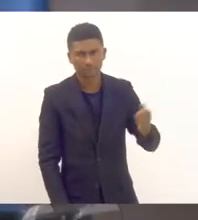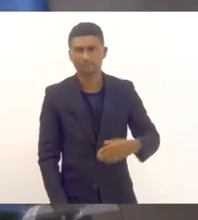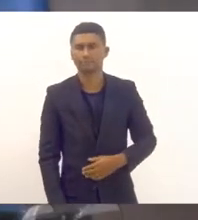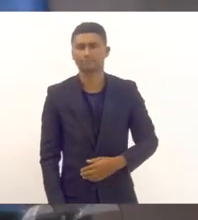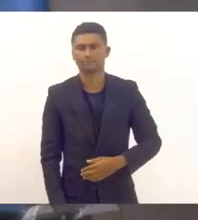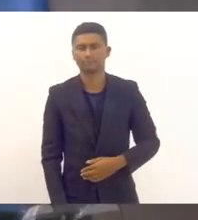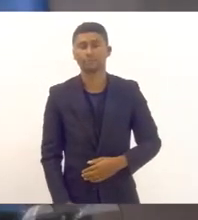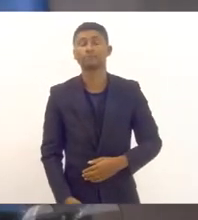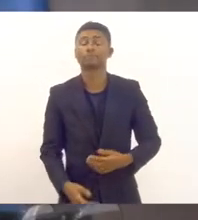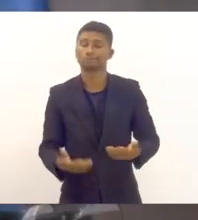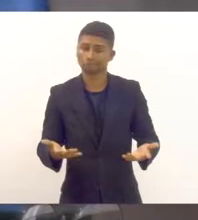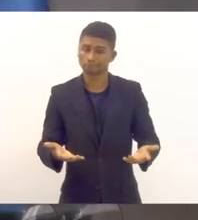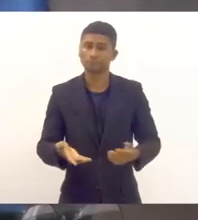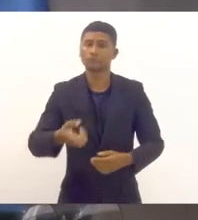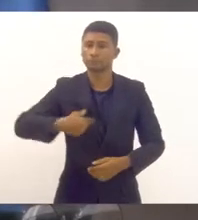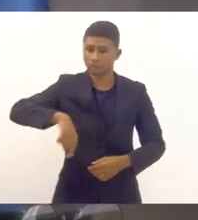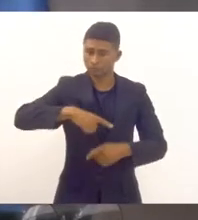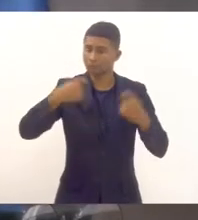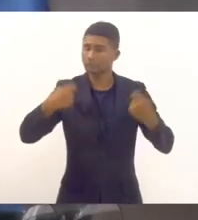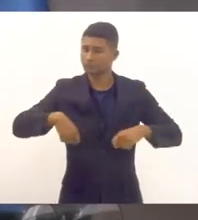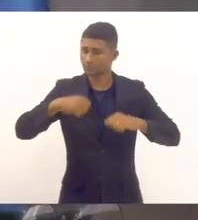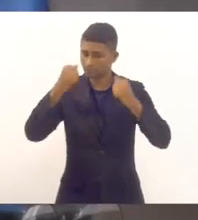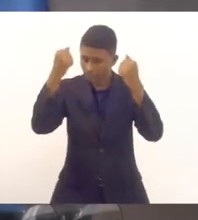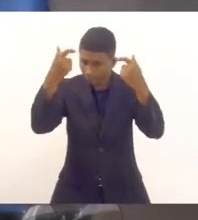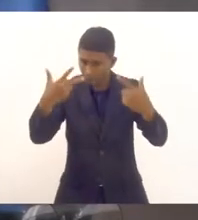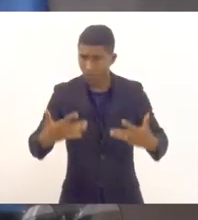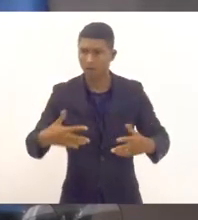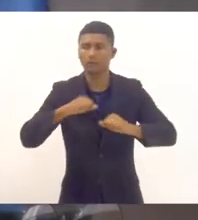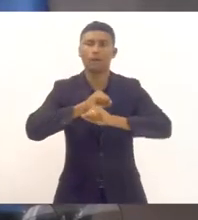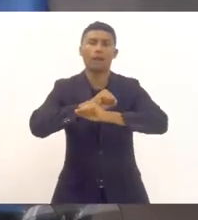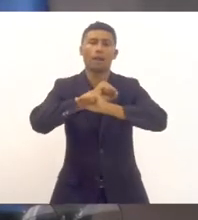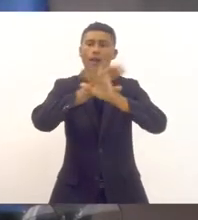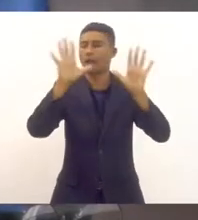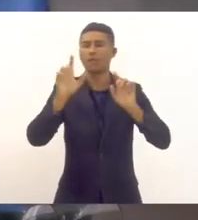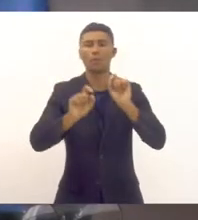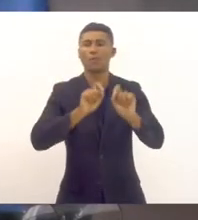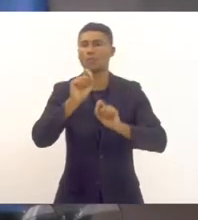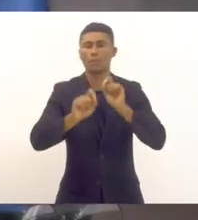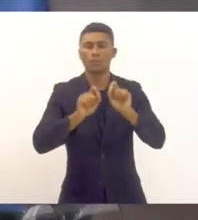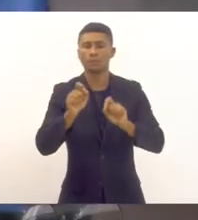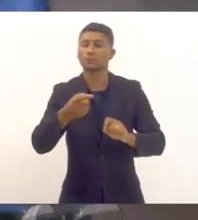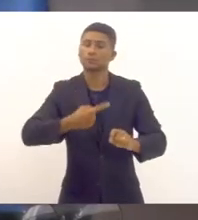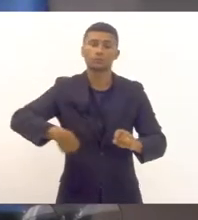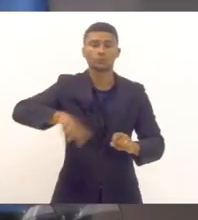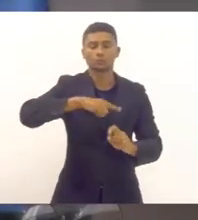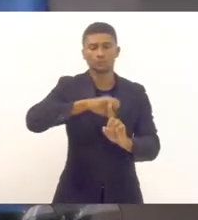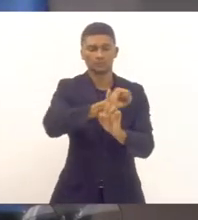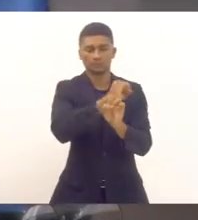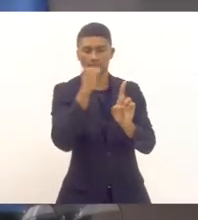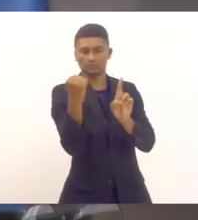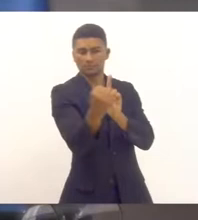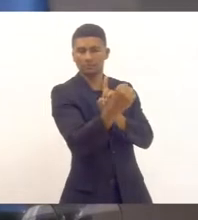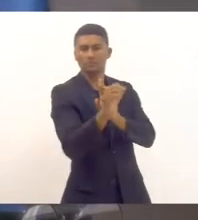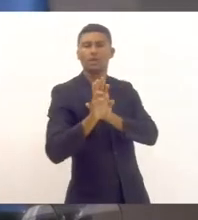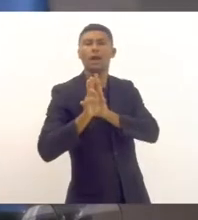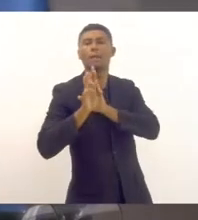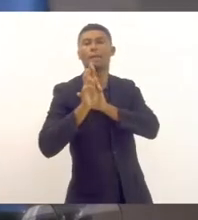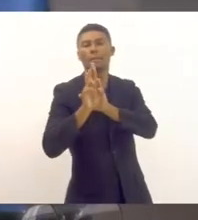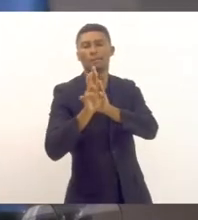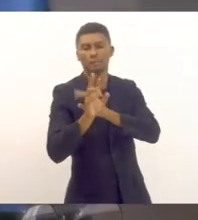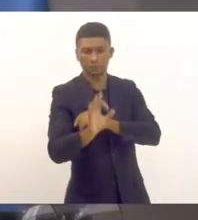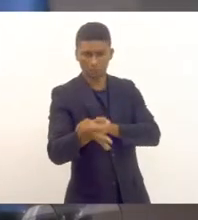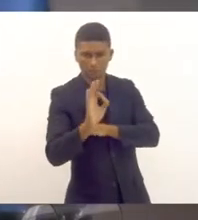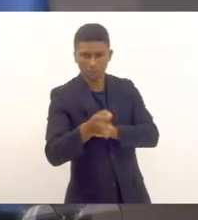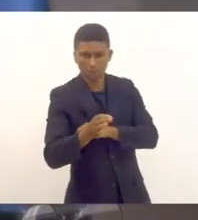que deixar bem claro que nós somos representantes da sociedade e a